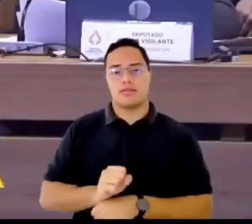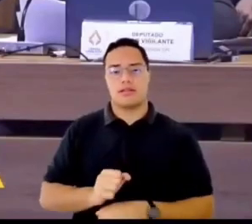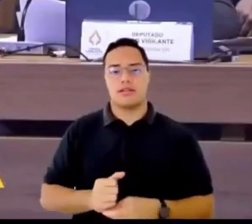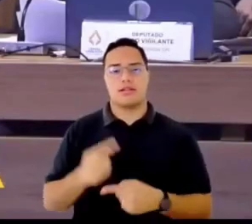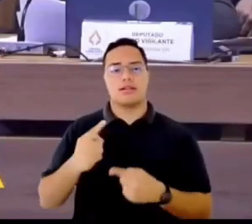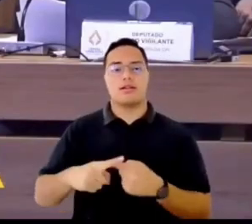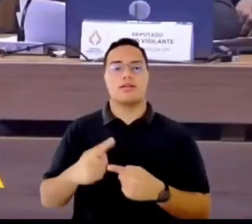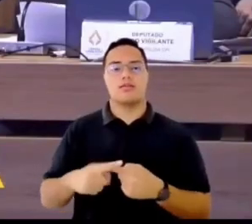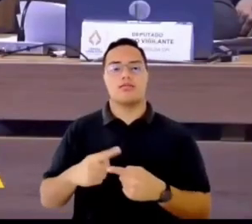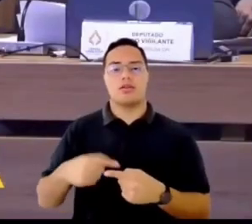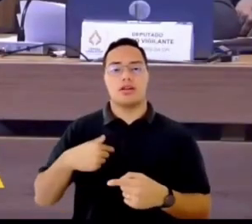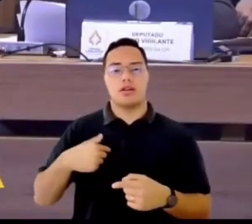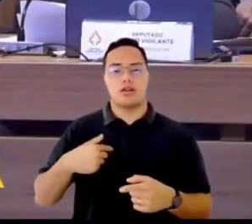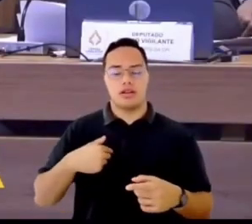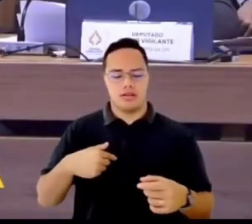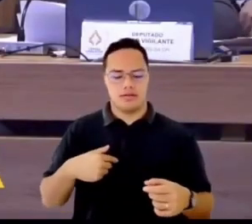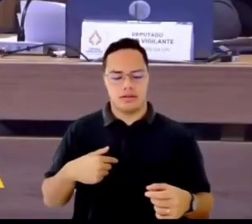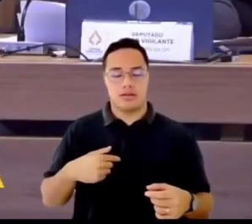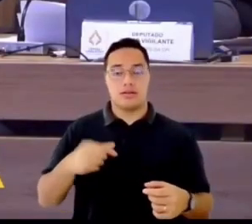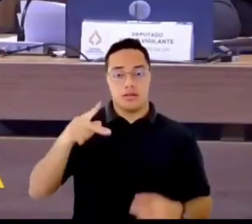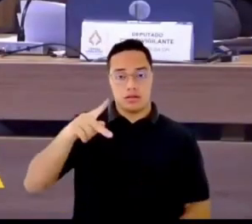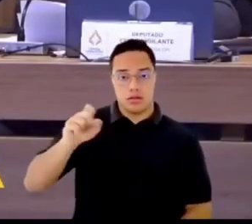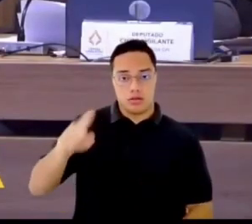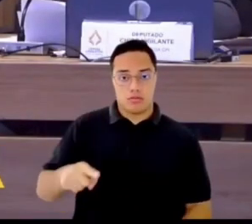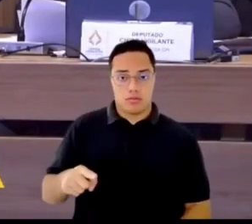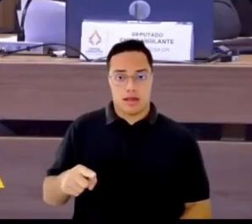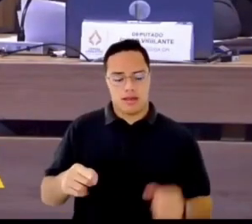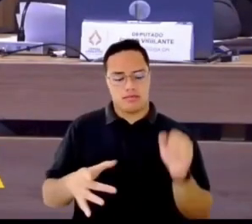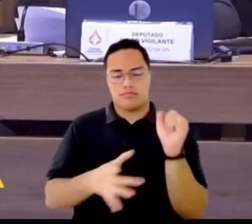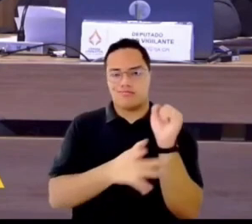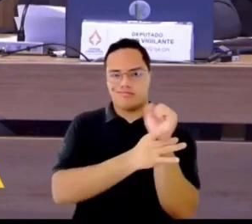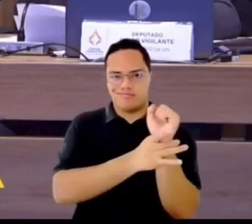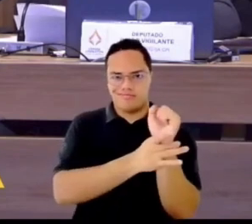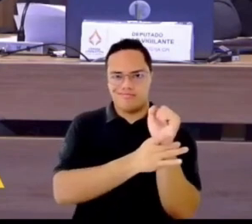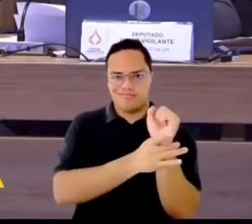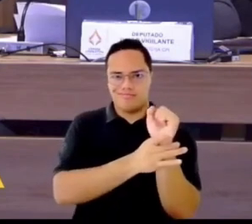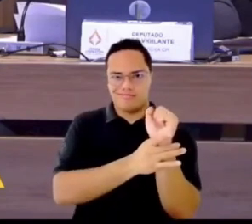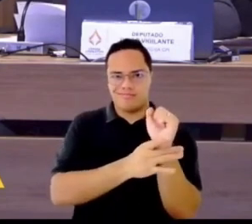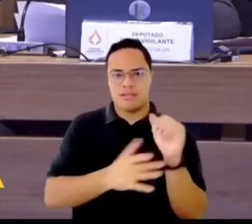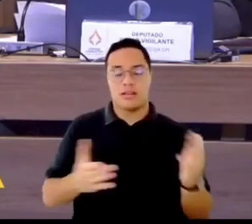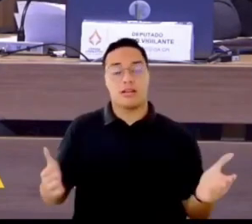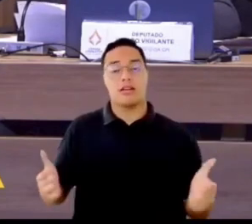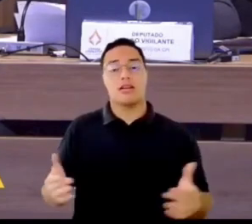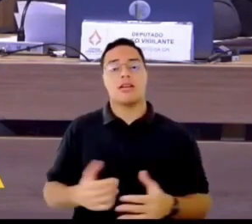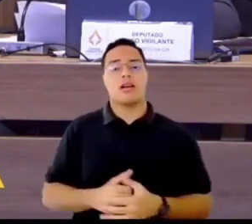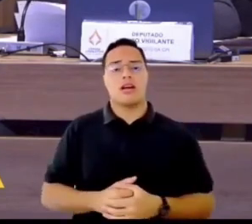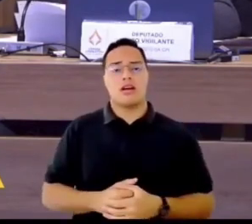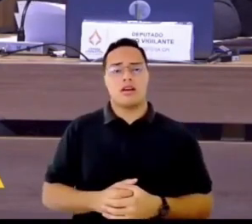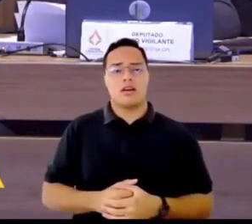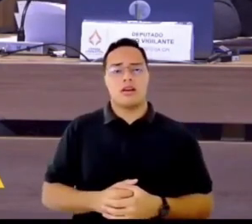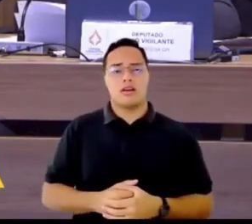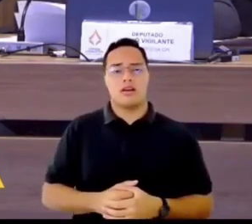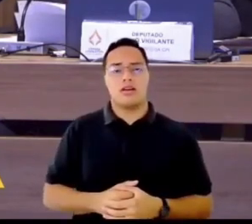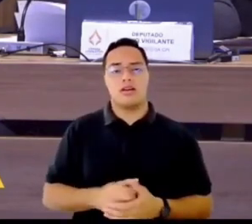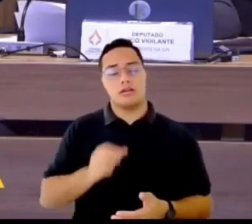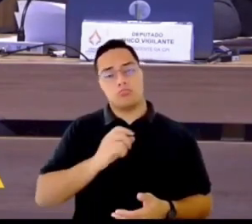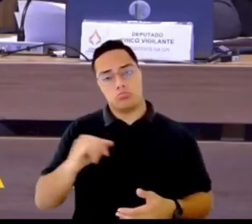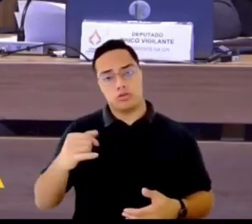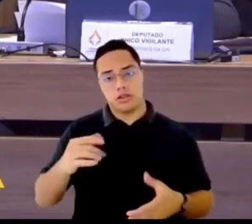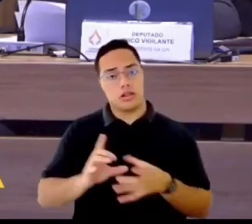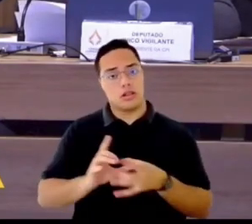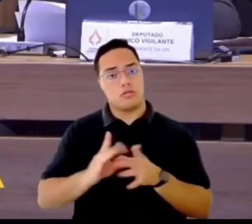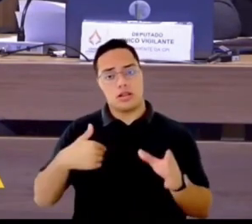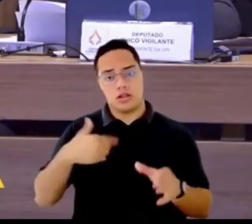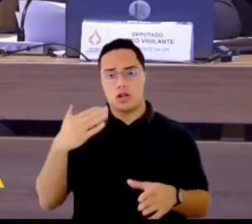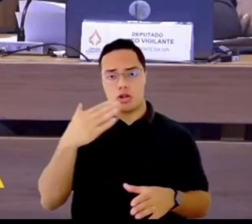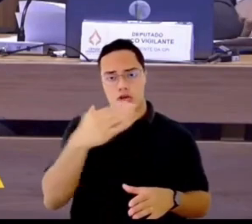com a tornozeleira. Ah, tá certo. E aí a minha esposa viajou e eu disse: se autorizarem, eu vou de carro. Sim. Eu vou de carro para a gente passar o